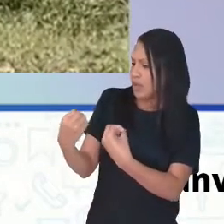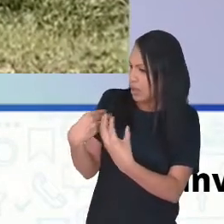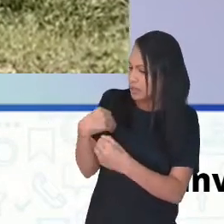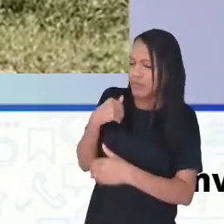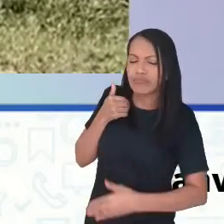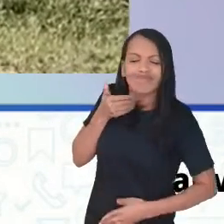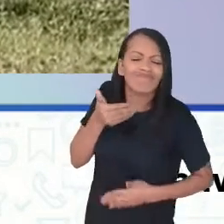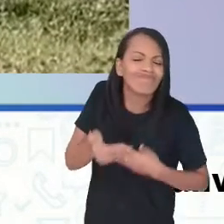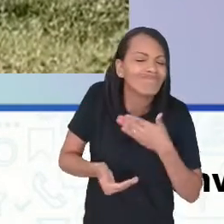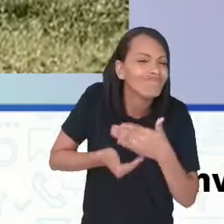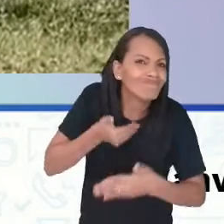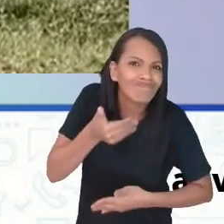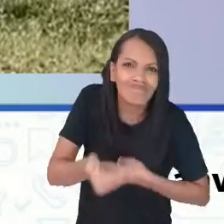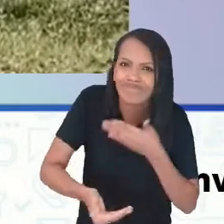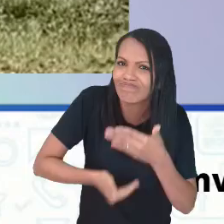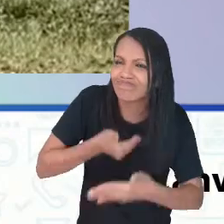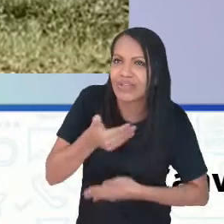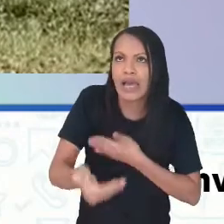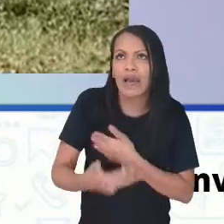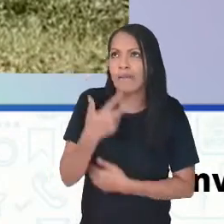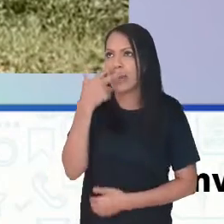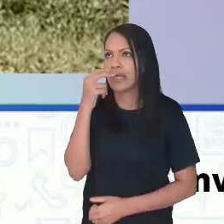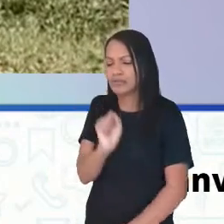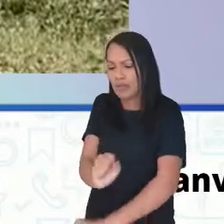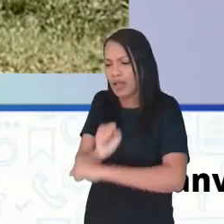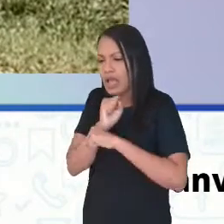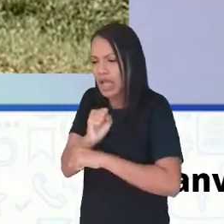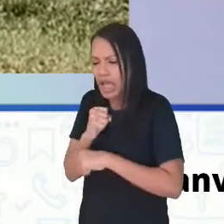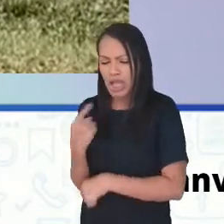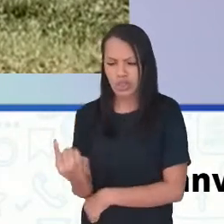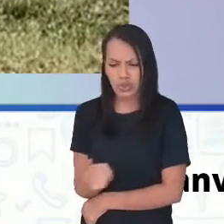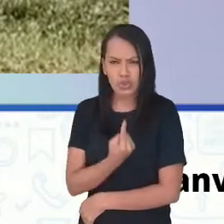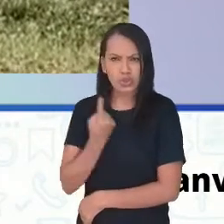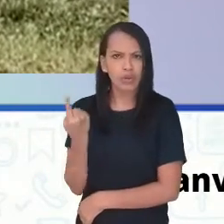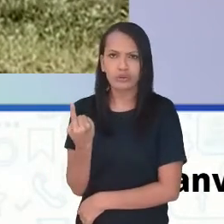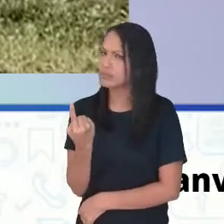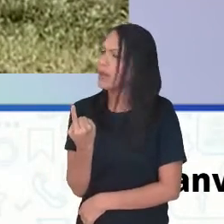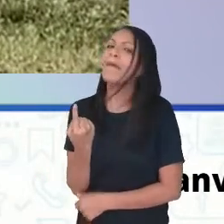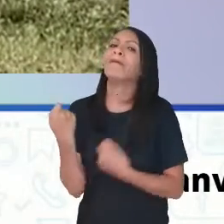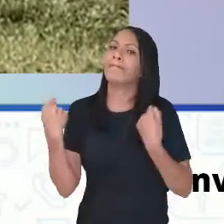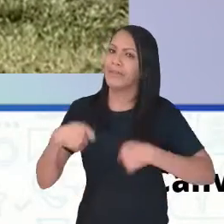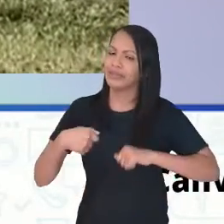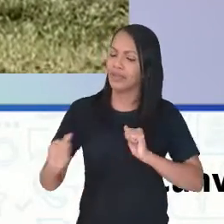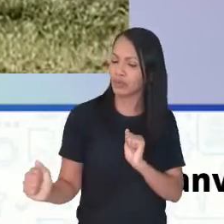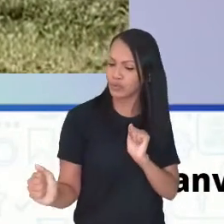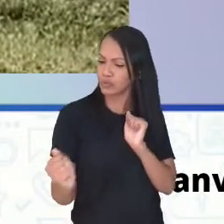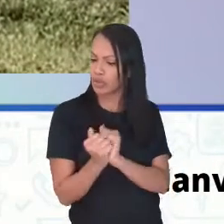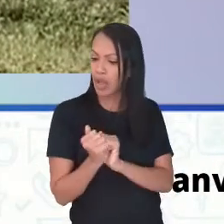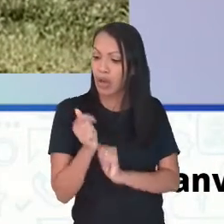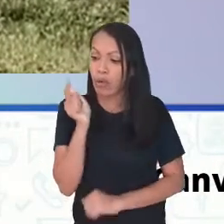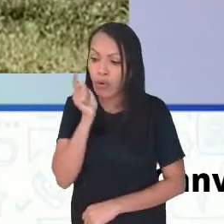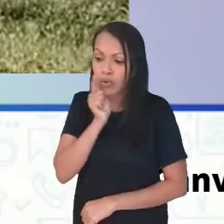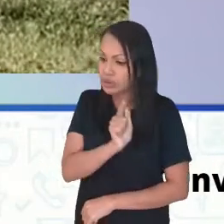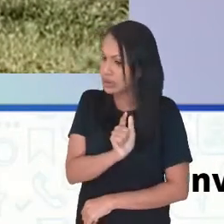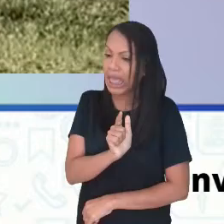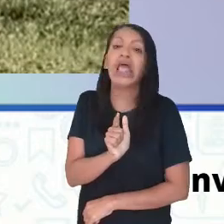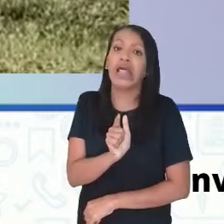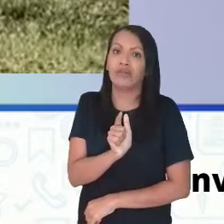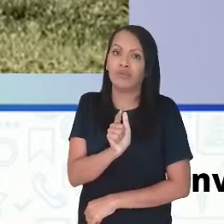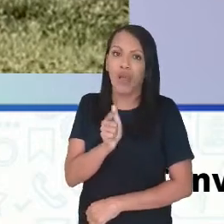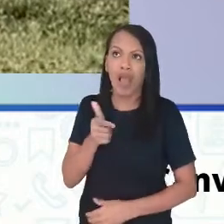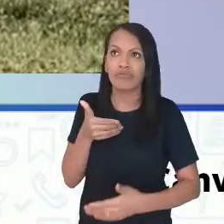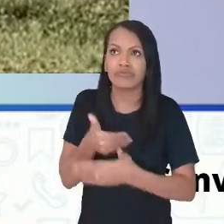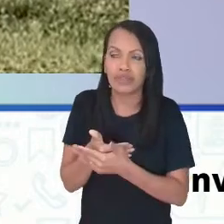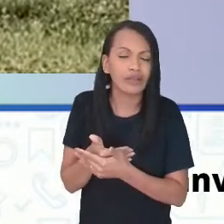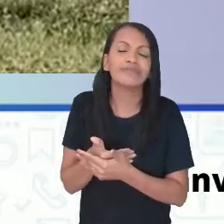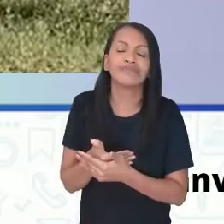A vida é uma corrida que não se corre sozinho, que vencer não é chegar, é aproveitar o caminho, sentindo o cheiro